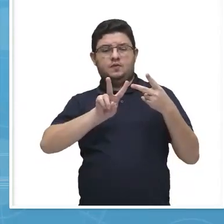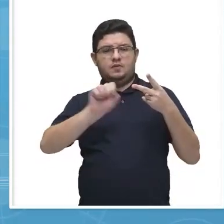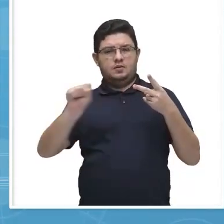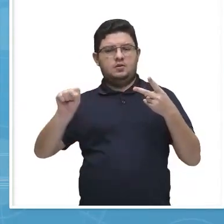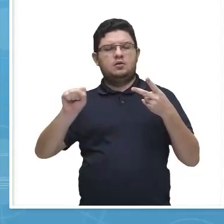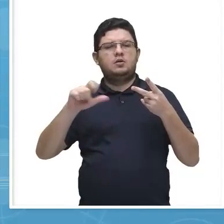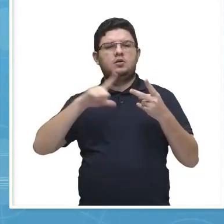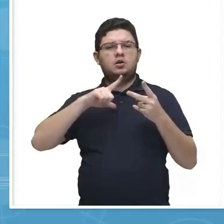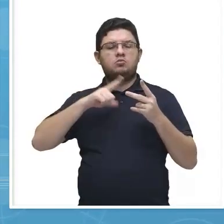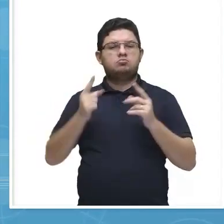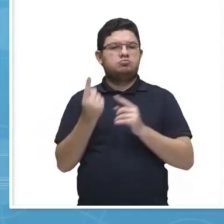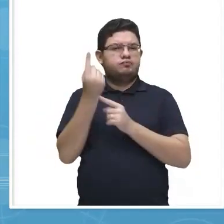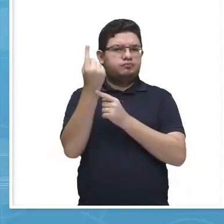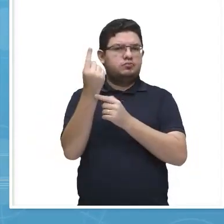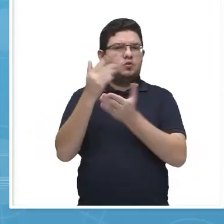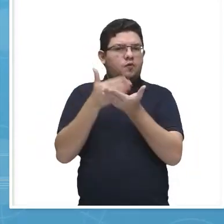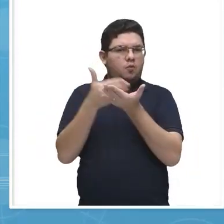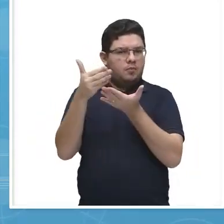por um deles, que são os verbos